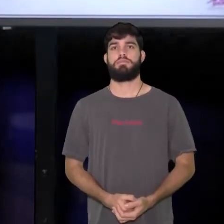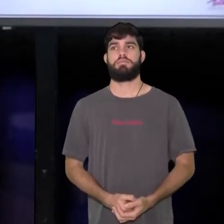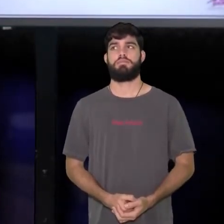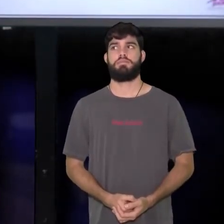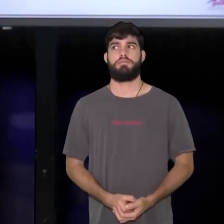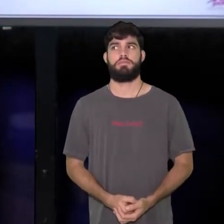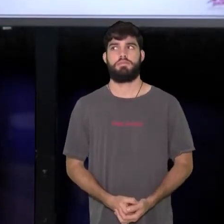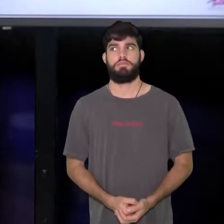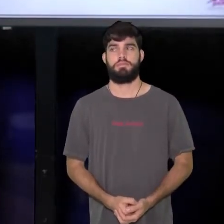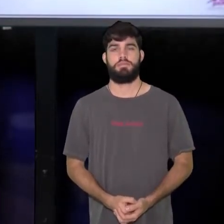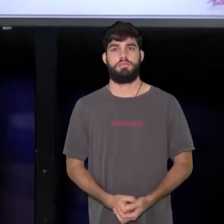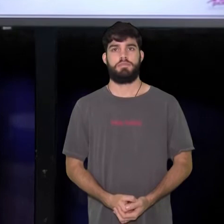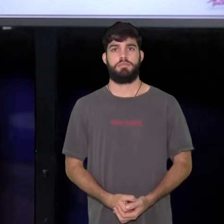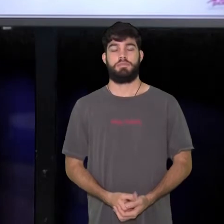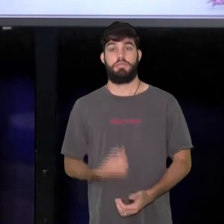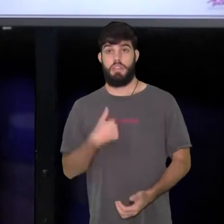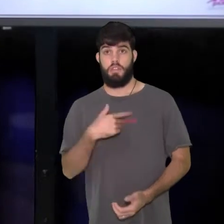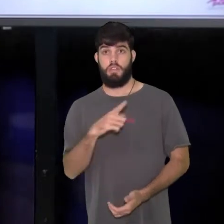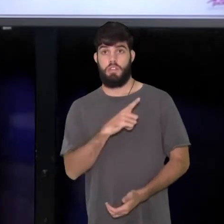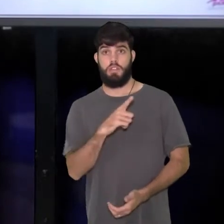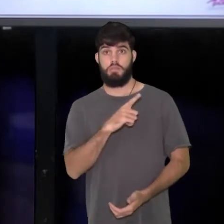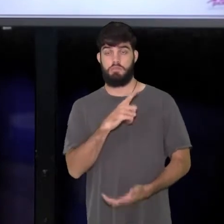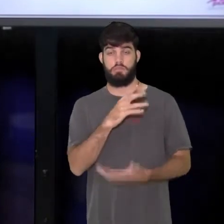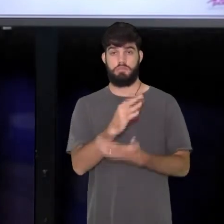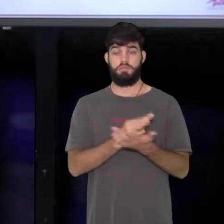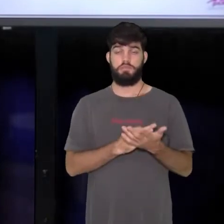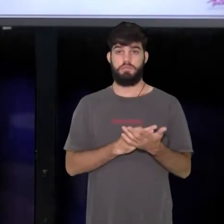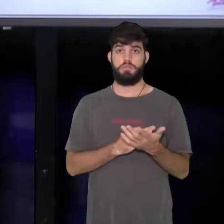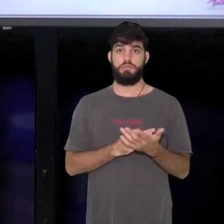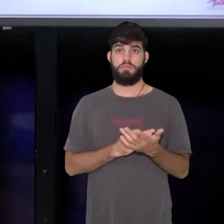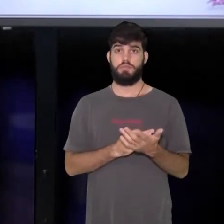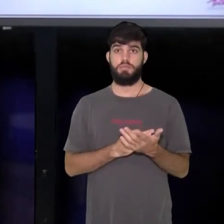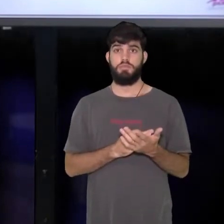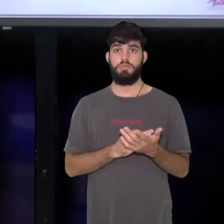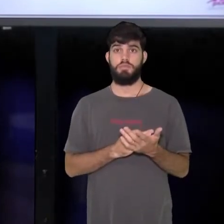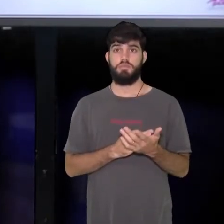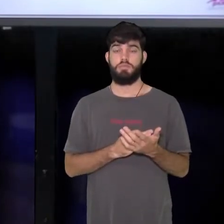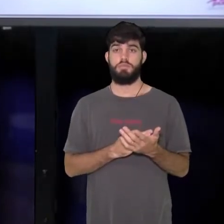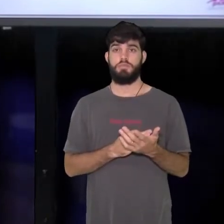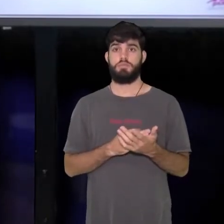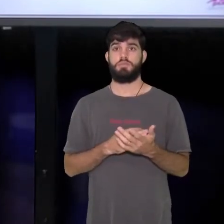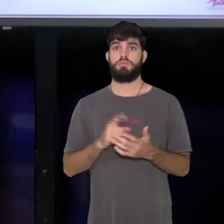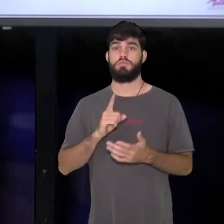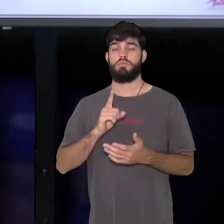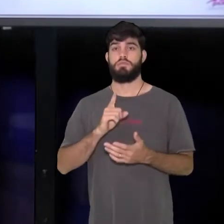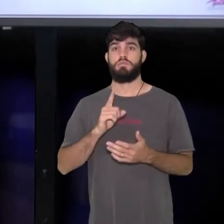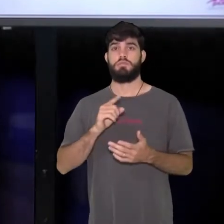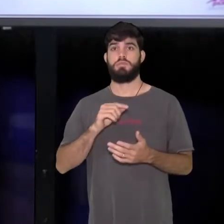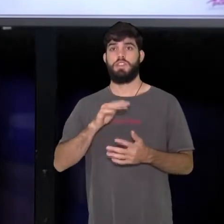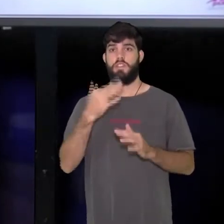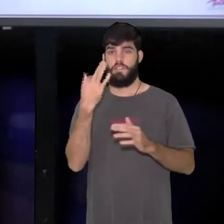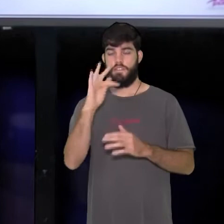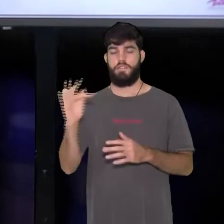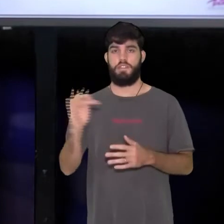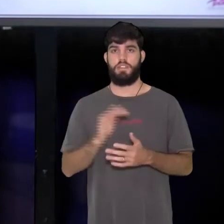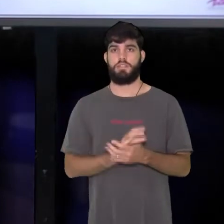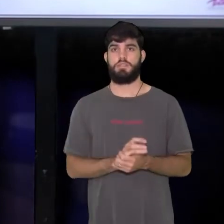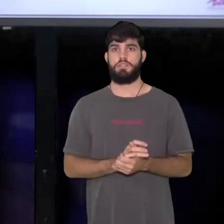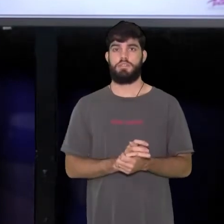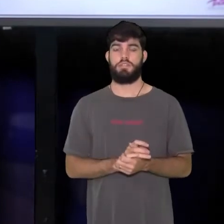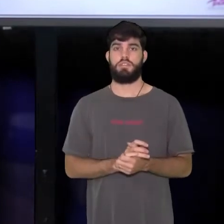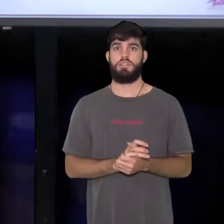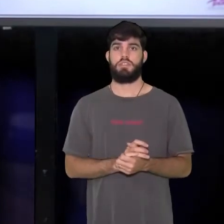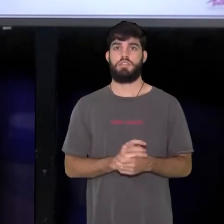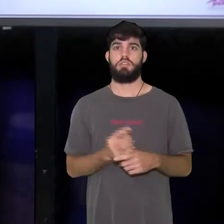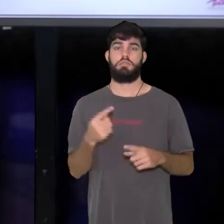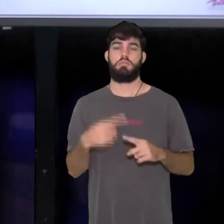Eu tenho aqui um texto que faz alusão ao ataque terrorista da França. E por que